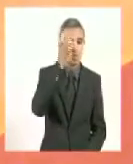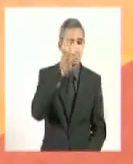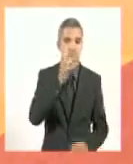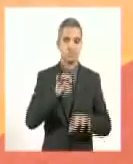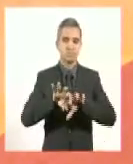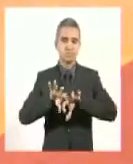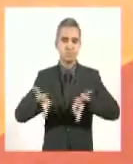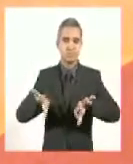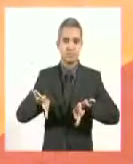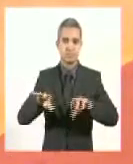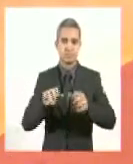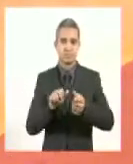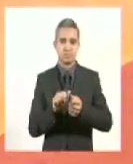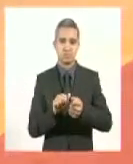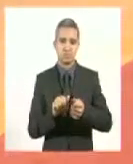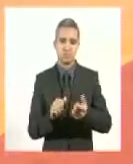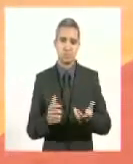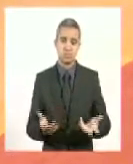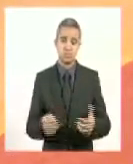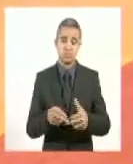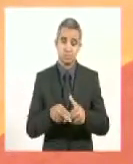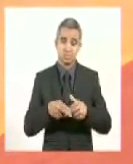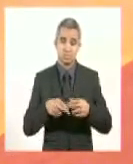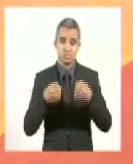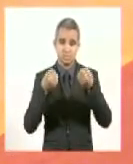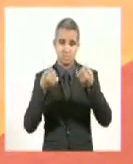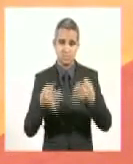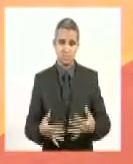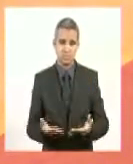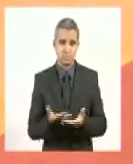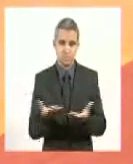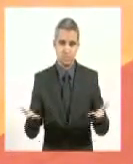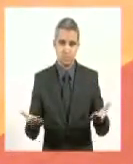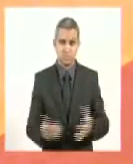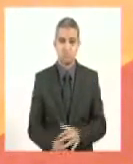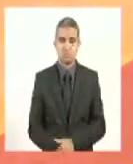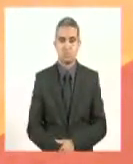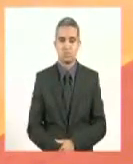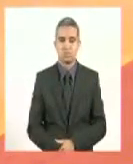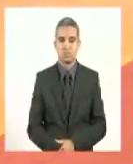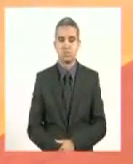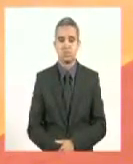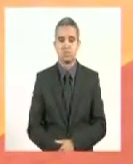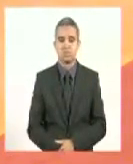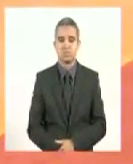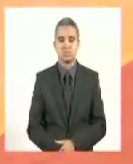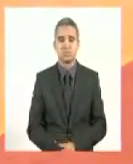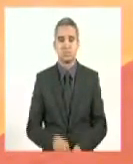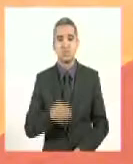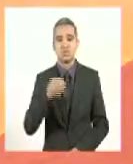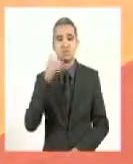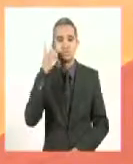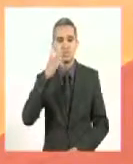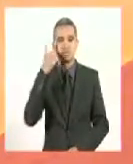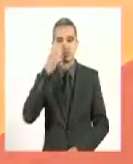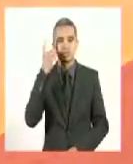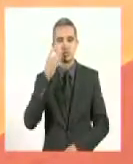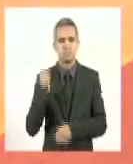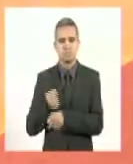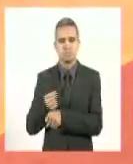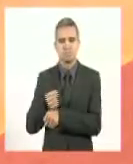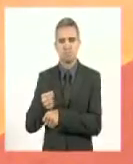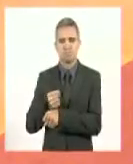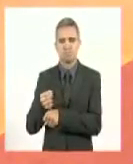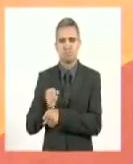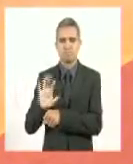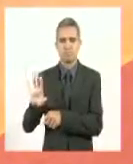eu digo para vocês, e não falo para os deputados veteranos, que se olharmos o